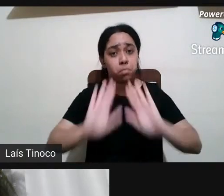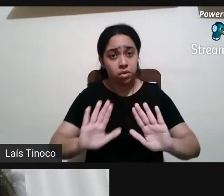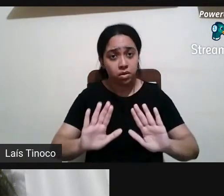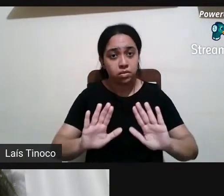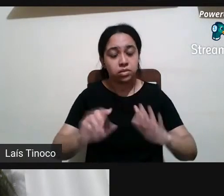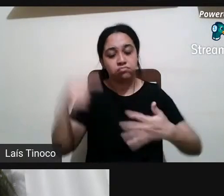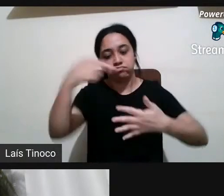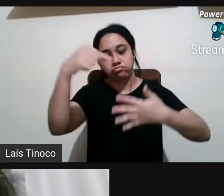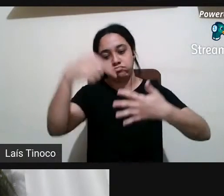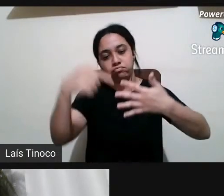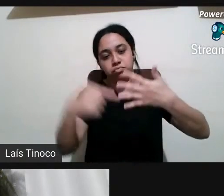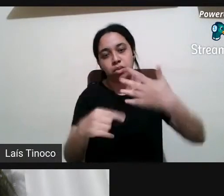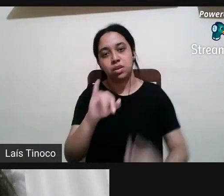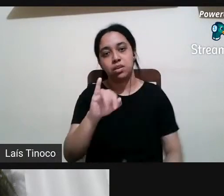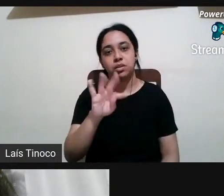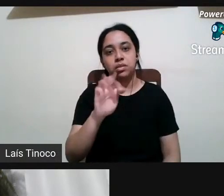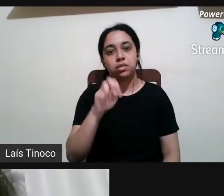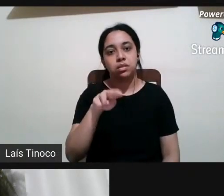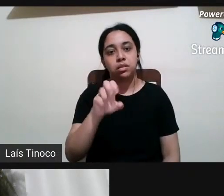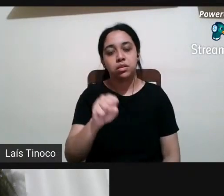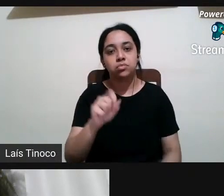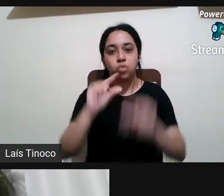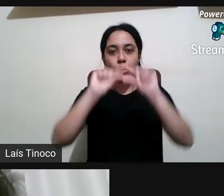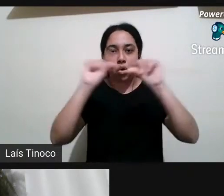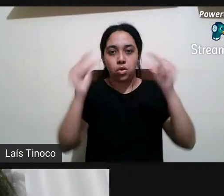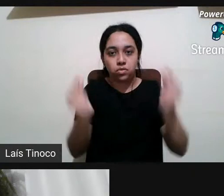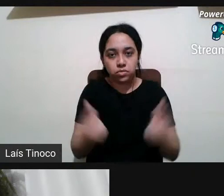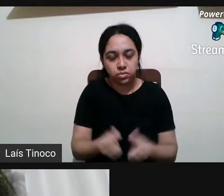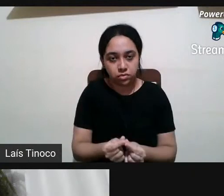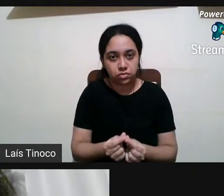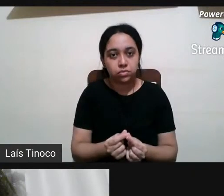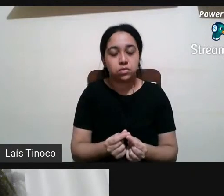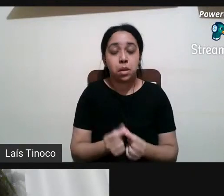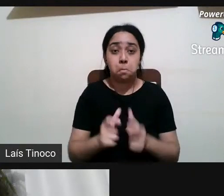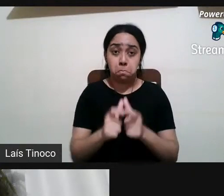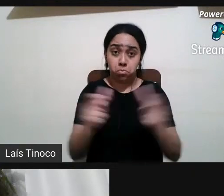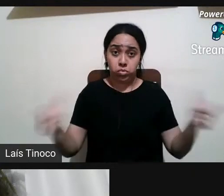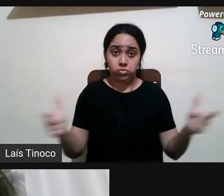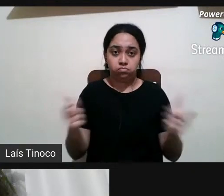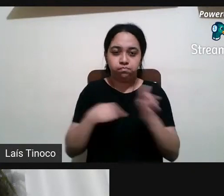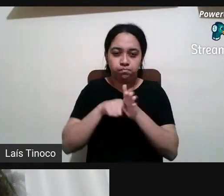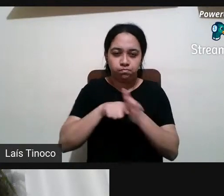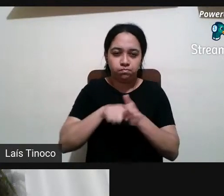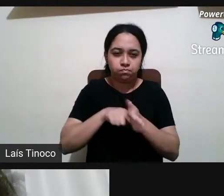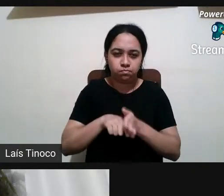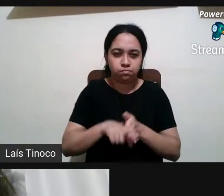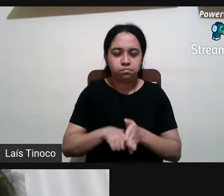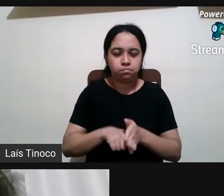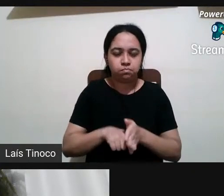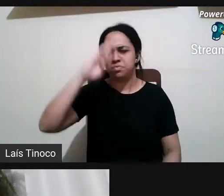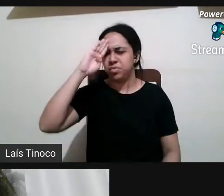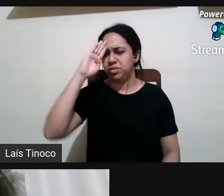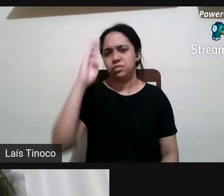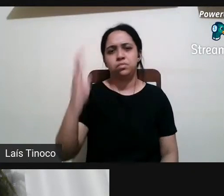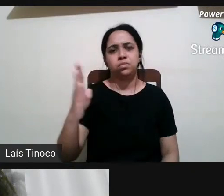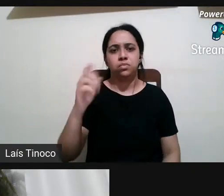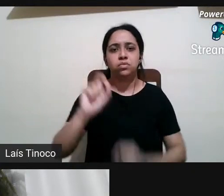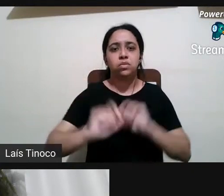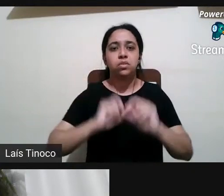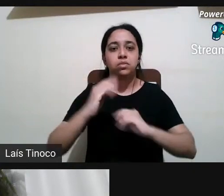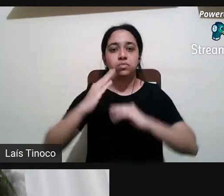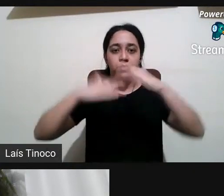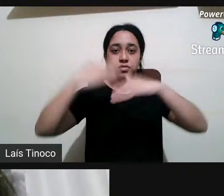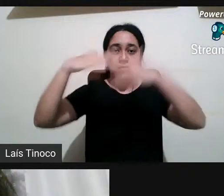organismo, por exemplo, a maior parte dos estudos, principalmente está sendo muito desenvolvido projetos